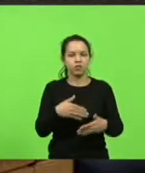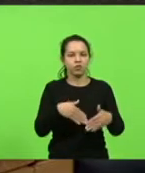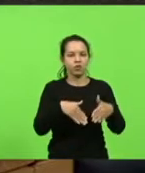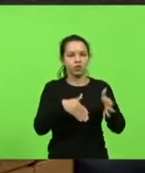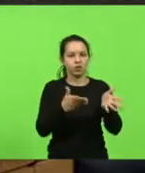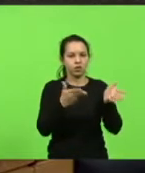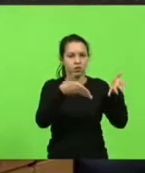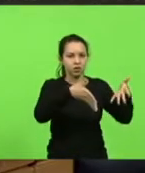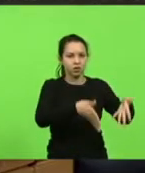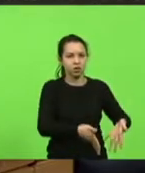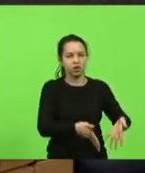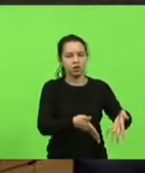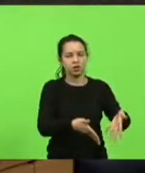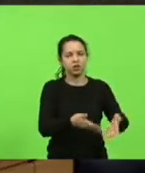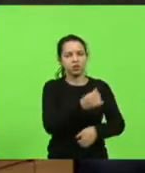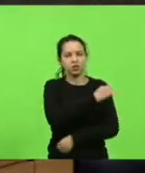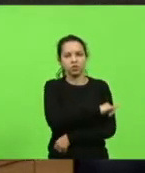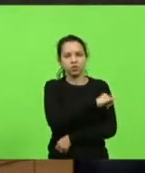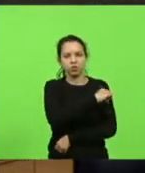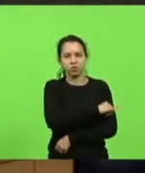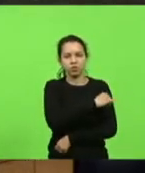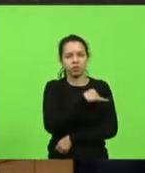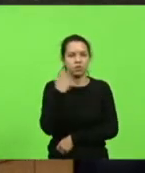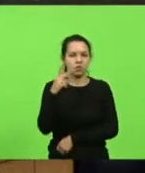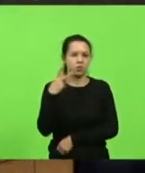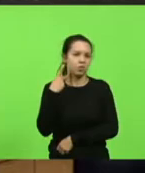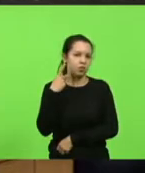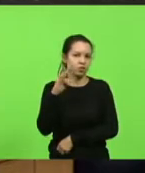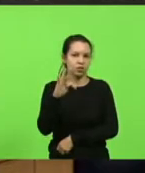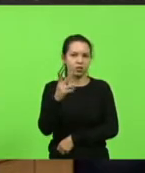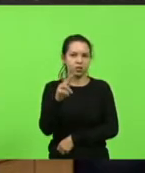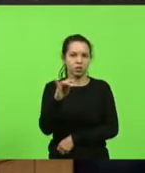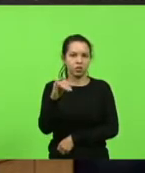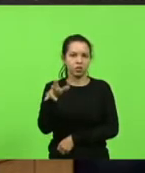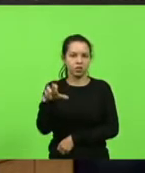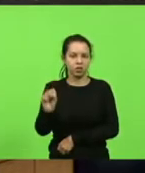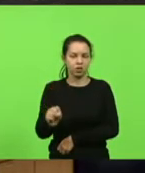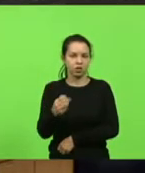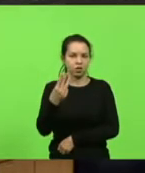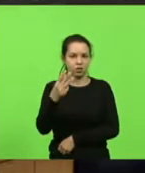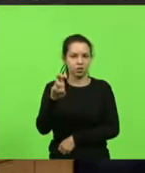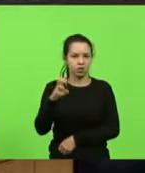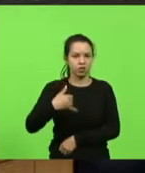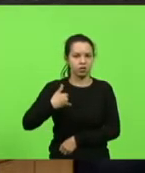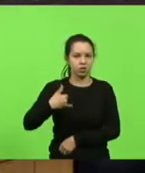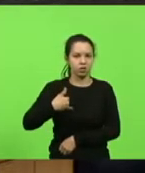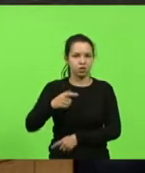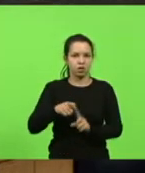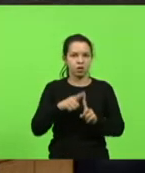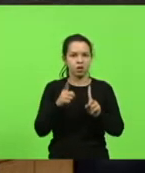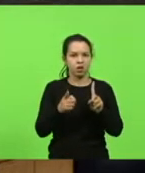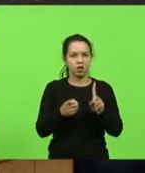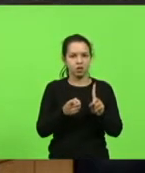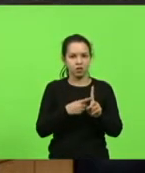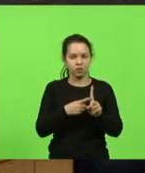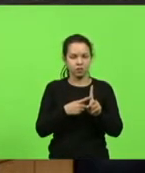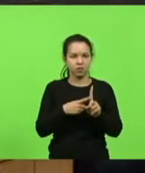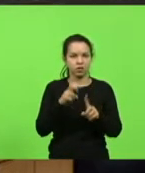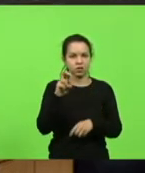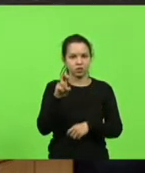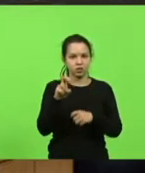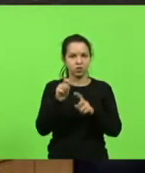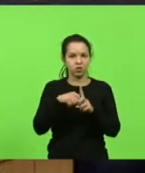a promotora Thaís Possati de Souza, de 35 anos. Estava grávida de 5 meses, tomou a vacina